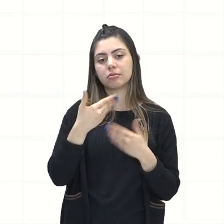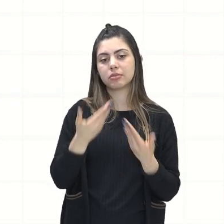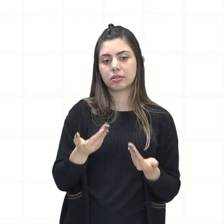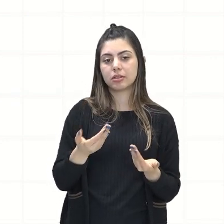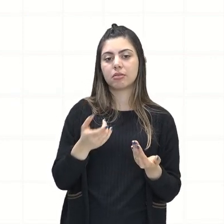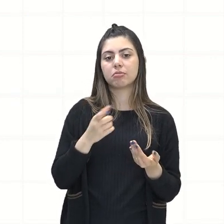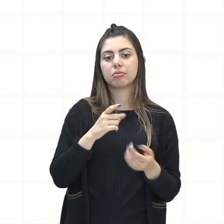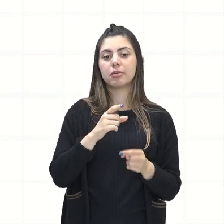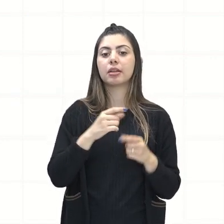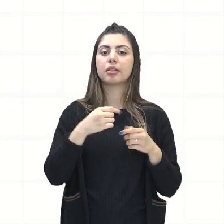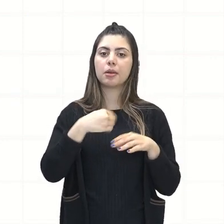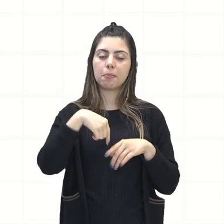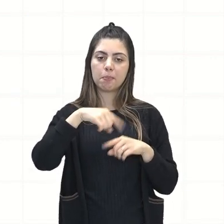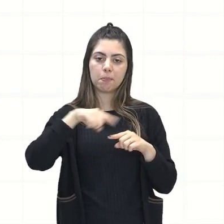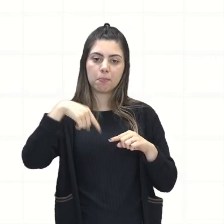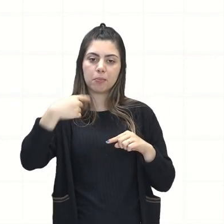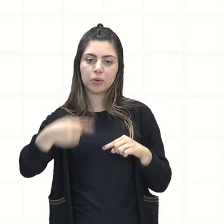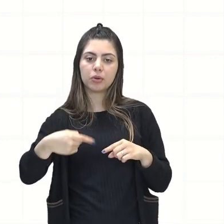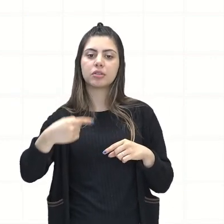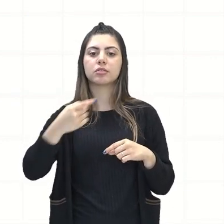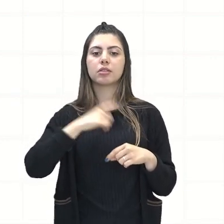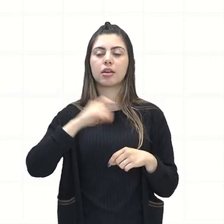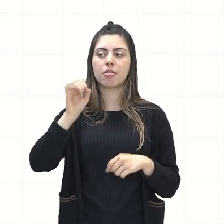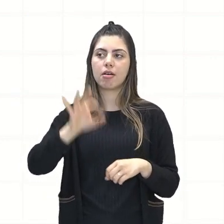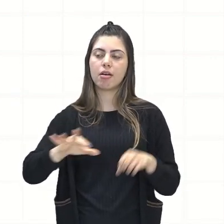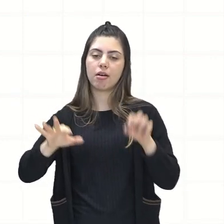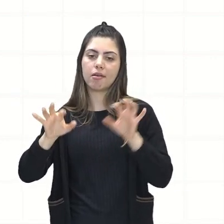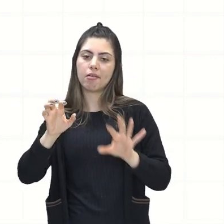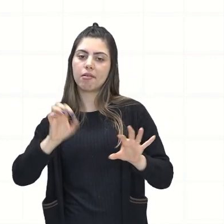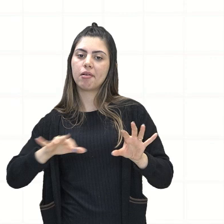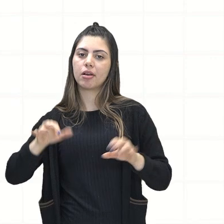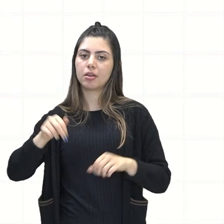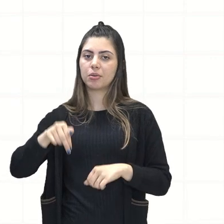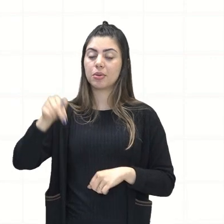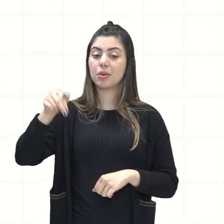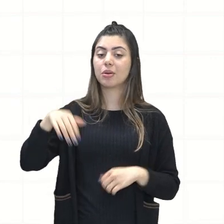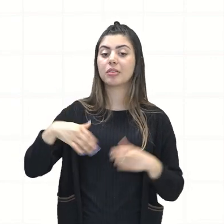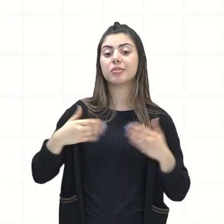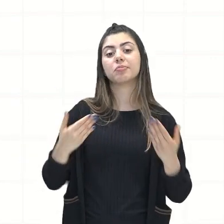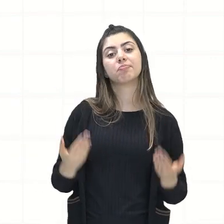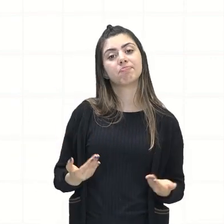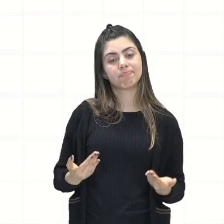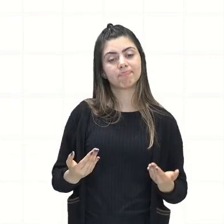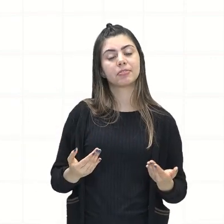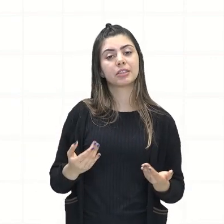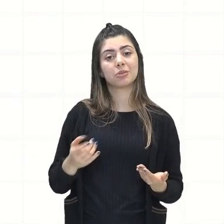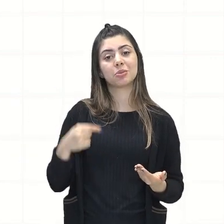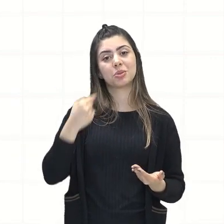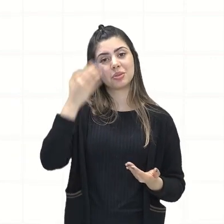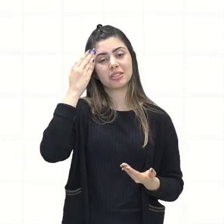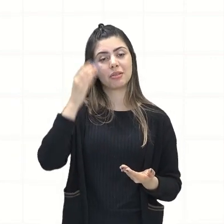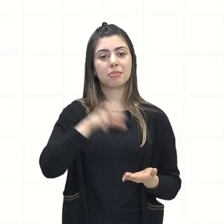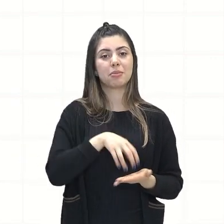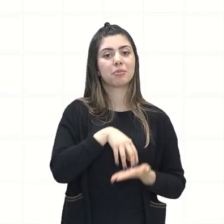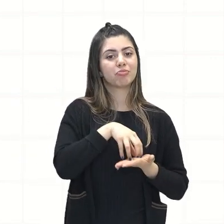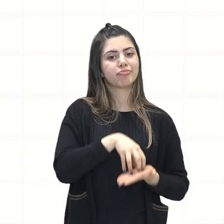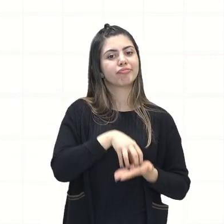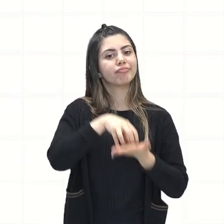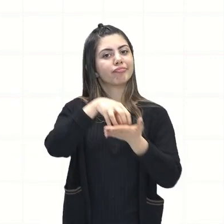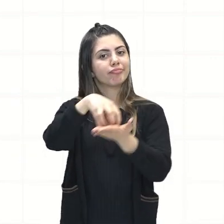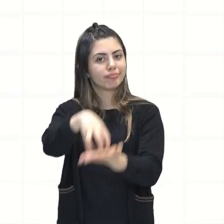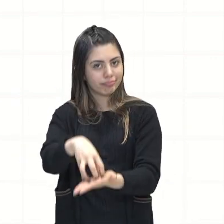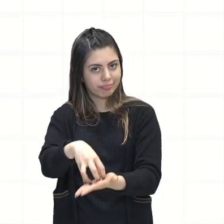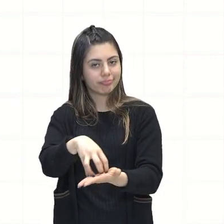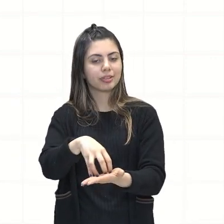parte e vai embora aqui para outras áreas da região norte. Então essa coisa da logística, o nome disso é